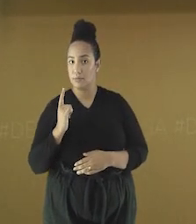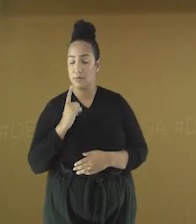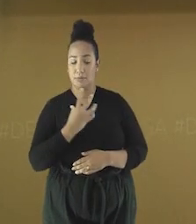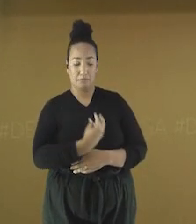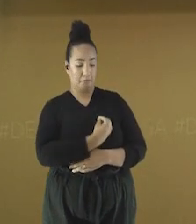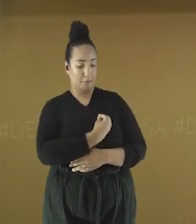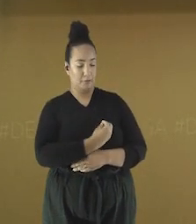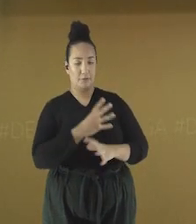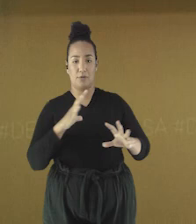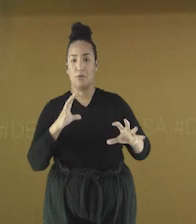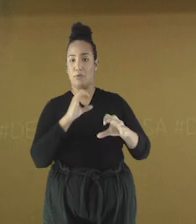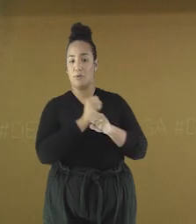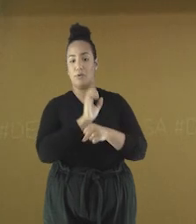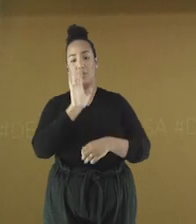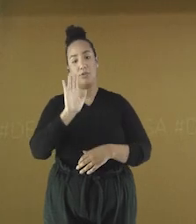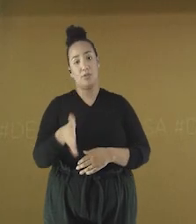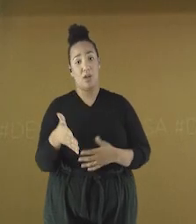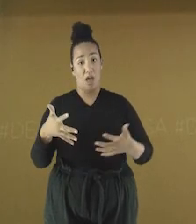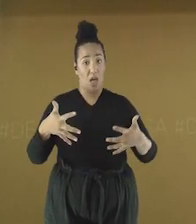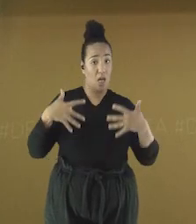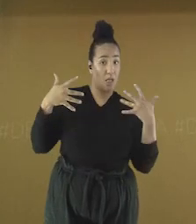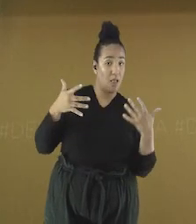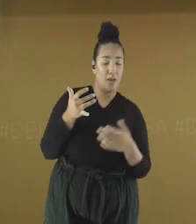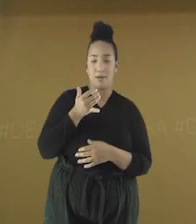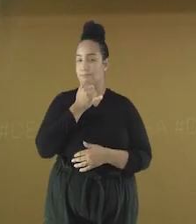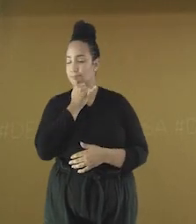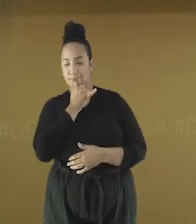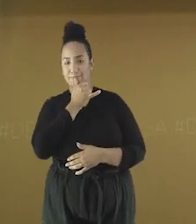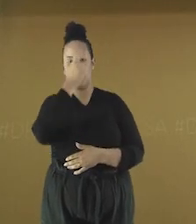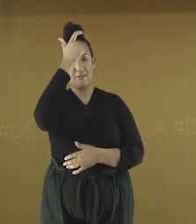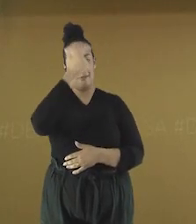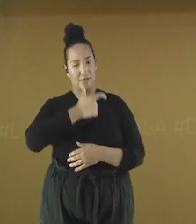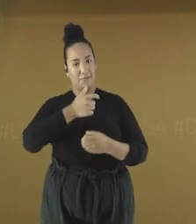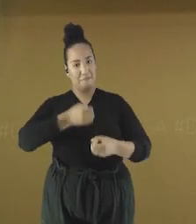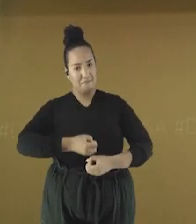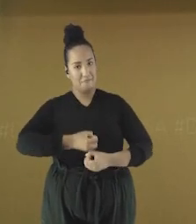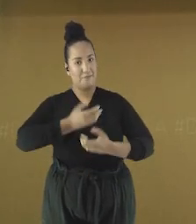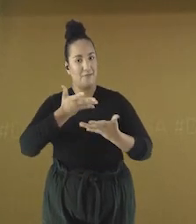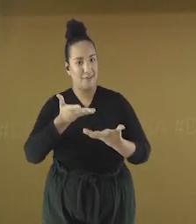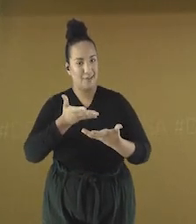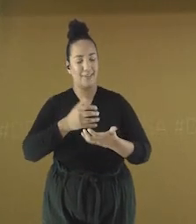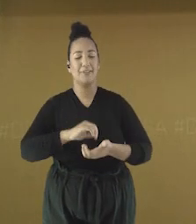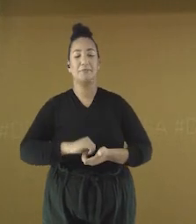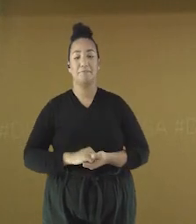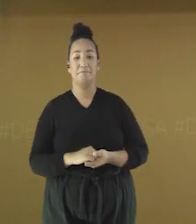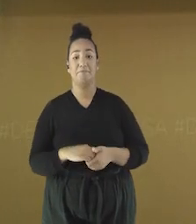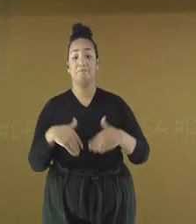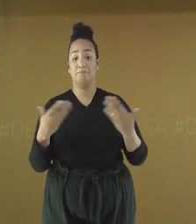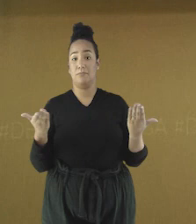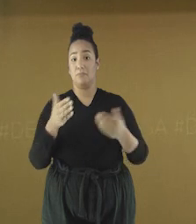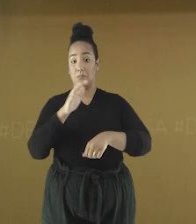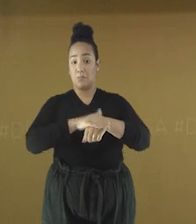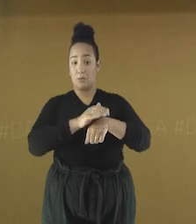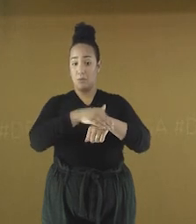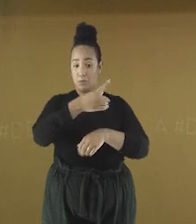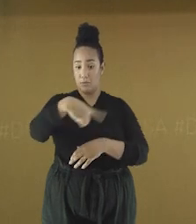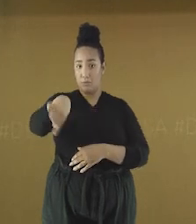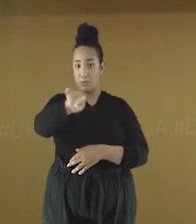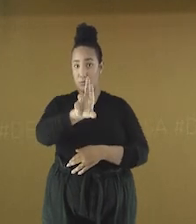está completa. Não sou alegre nem sou triste, sou poeta. Agora, eu quero que vocês respondam em seus